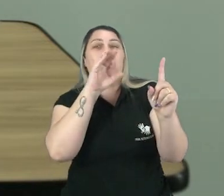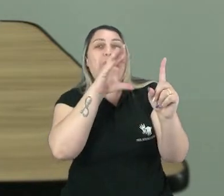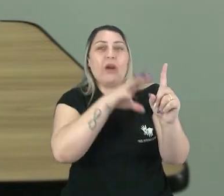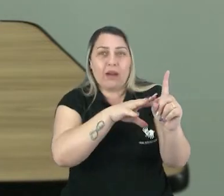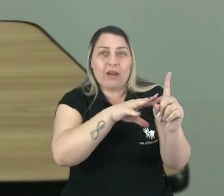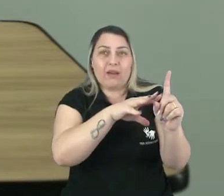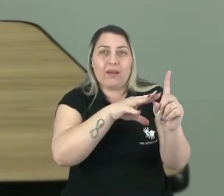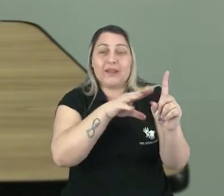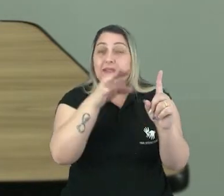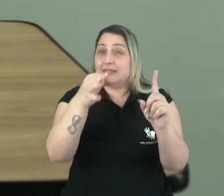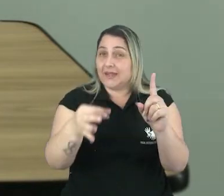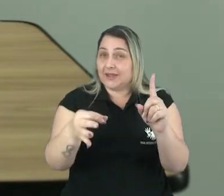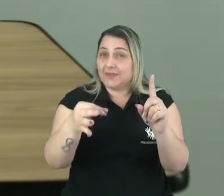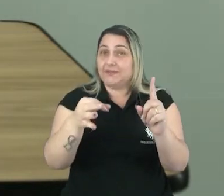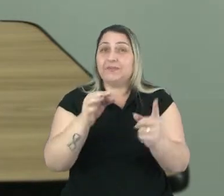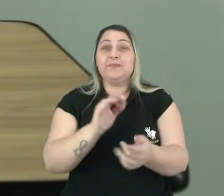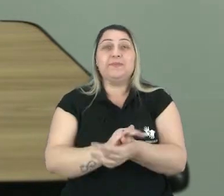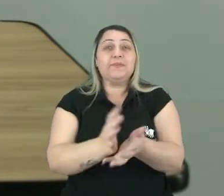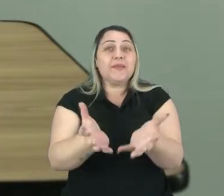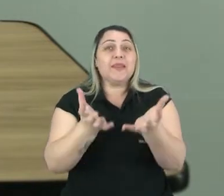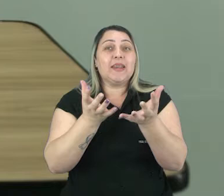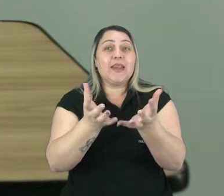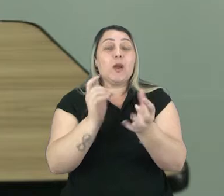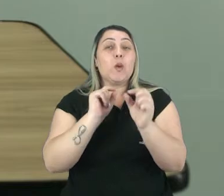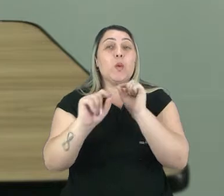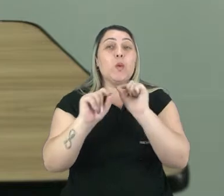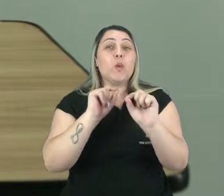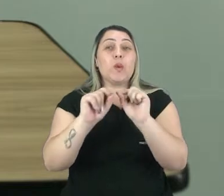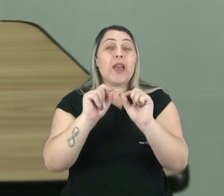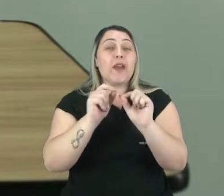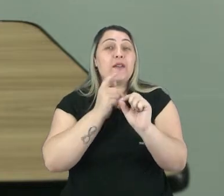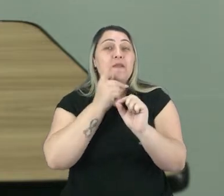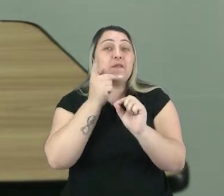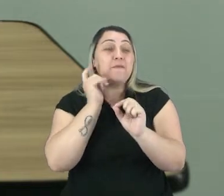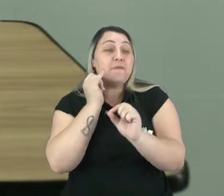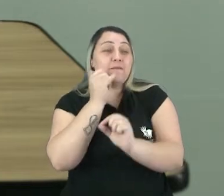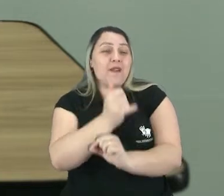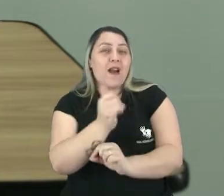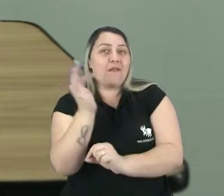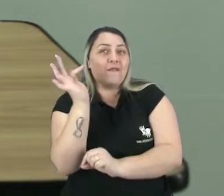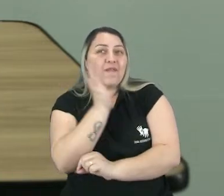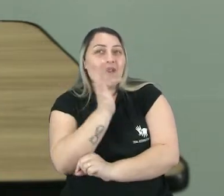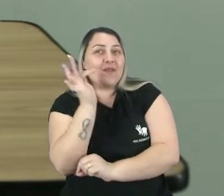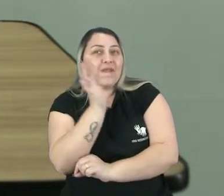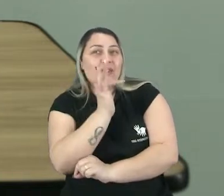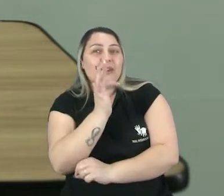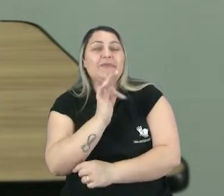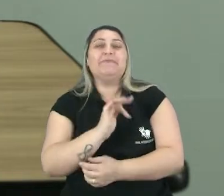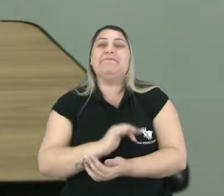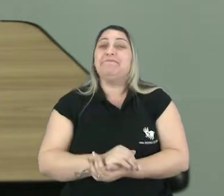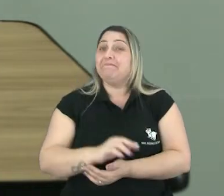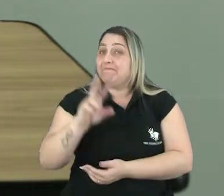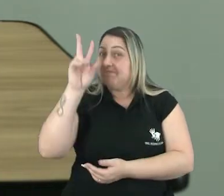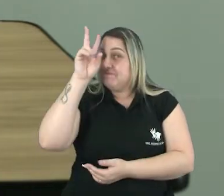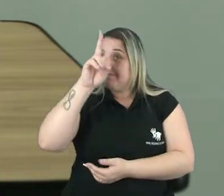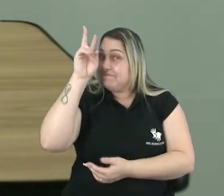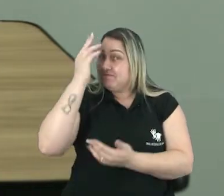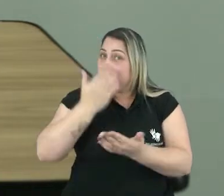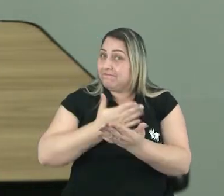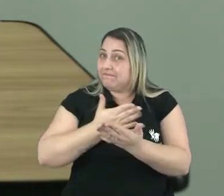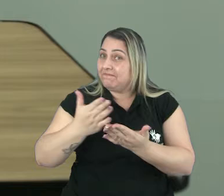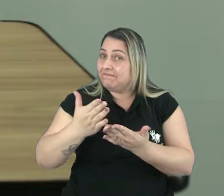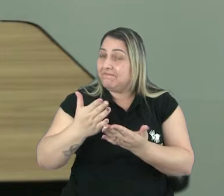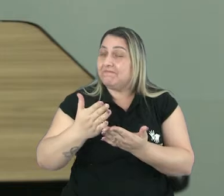Mônica, certo? Ela queria o quê? Contar uma fofoca, isso mesmo, lembram lá no